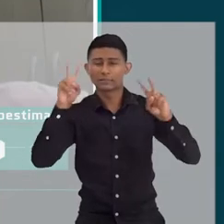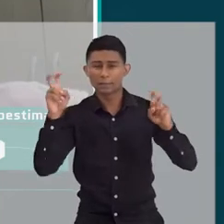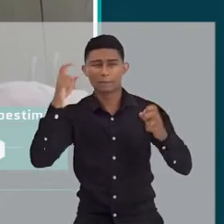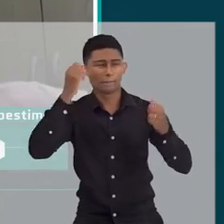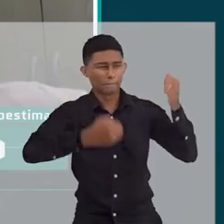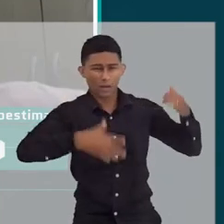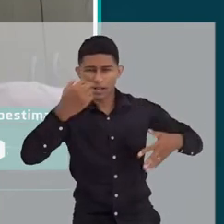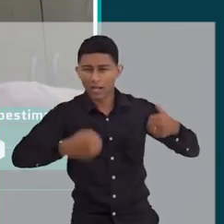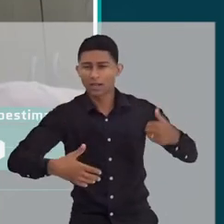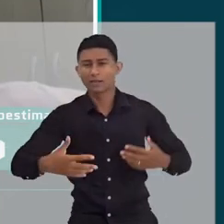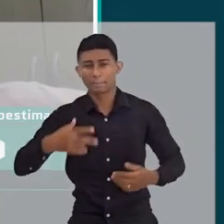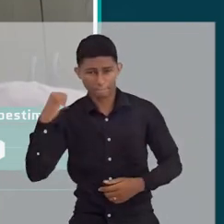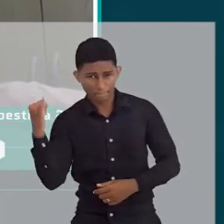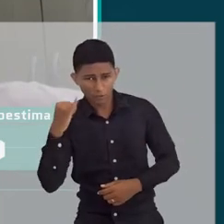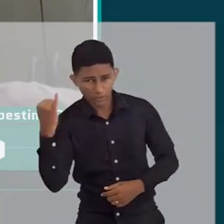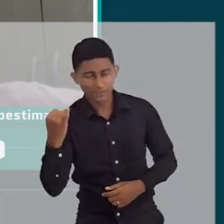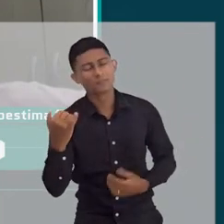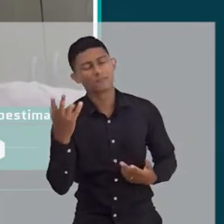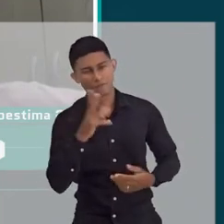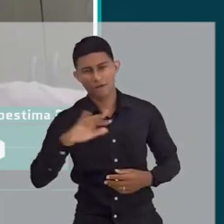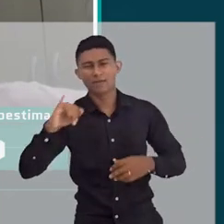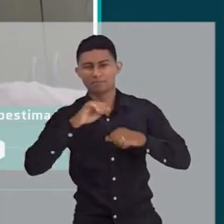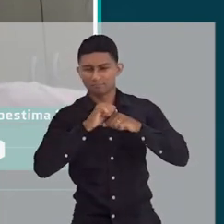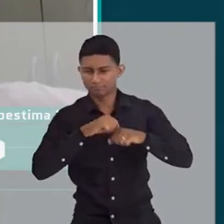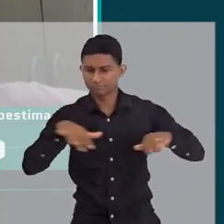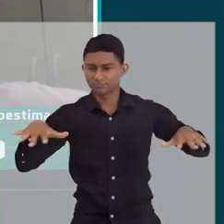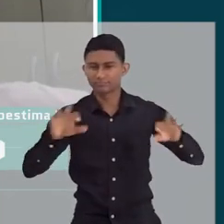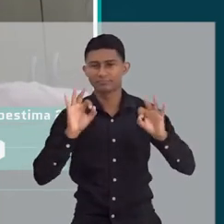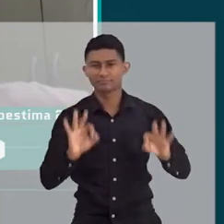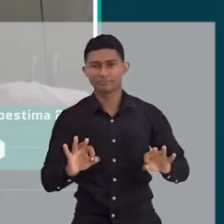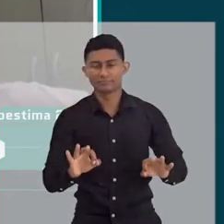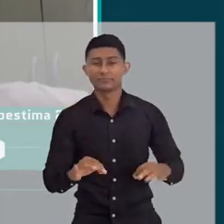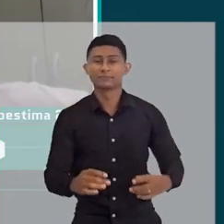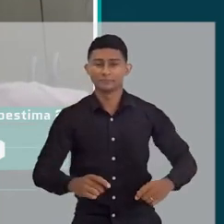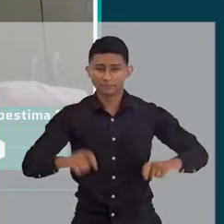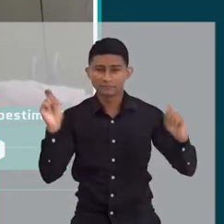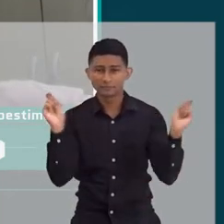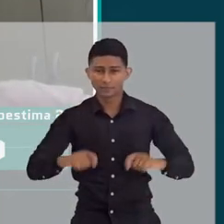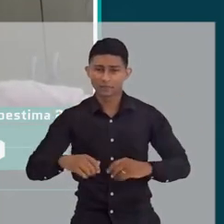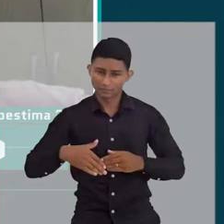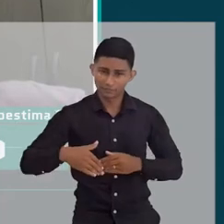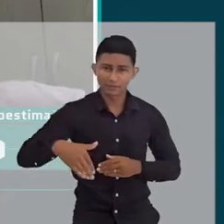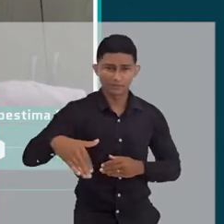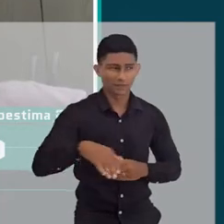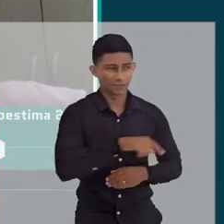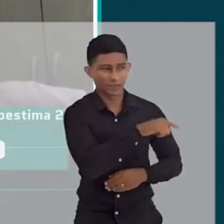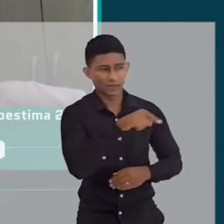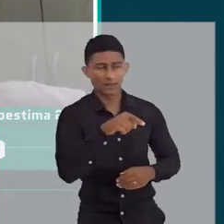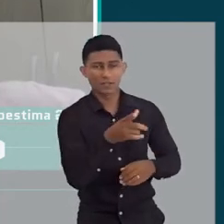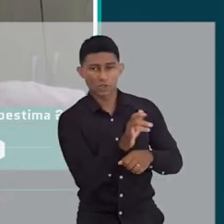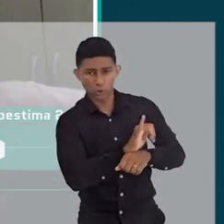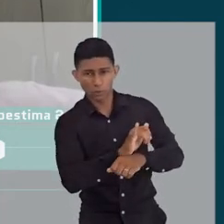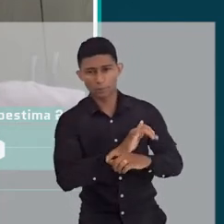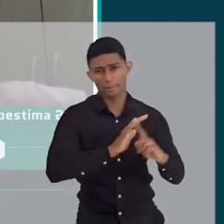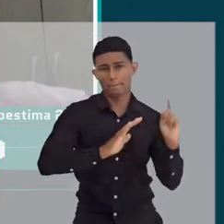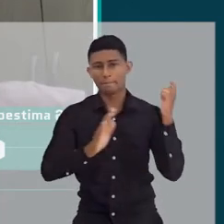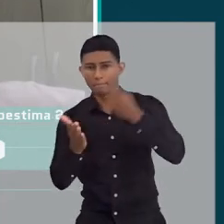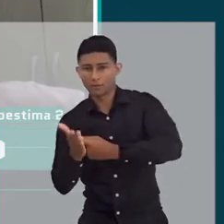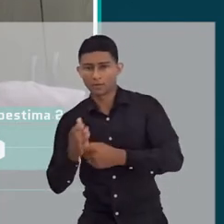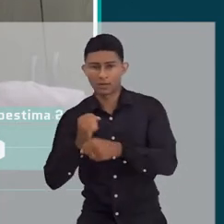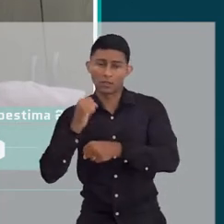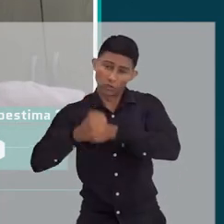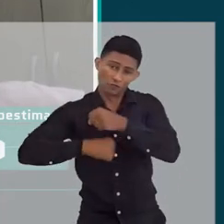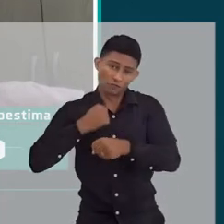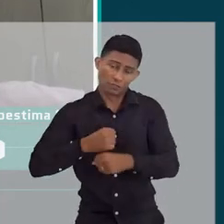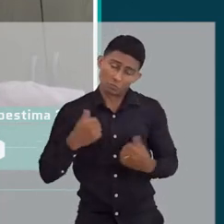do que você vai estar levando. Então, possivelmente, você pode ser um forte candidato a receber o fundo lá na frente,